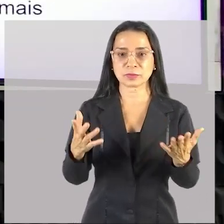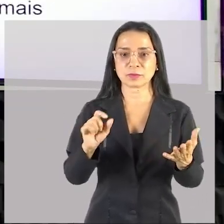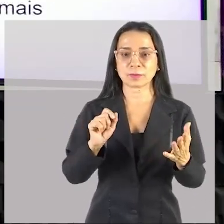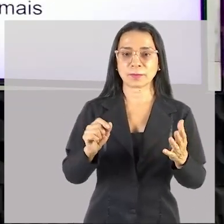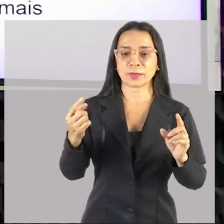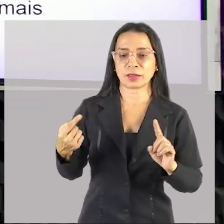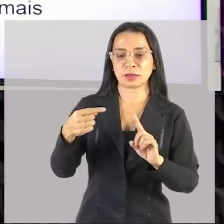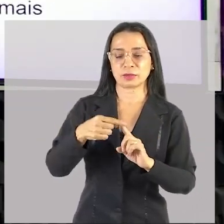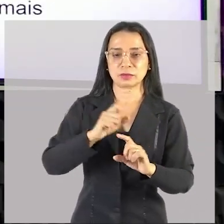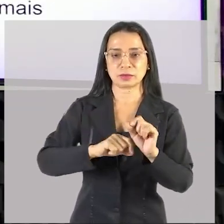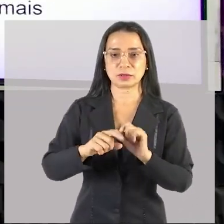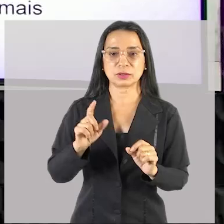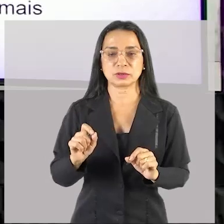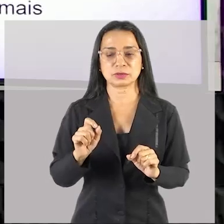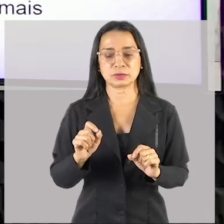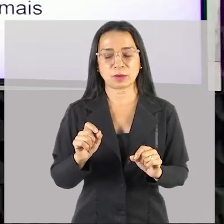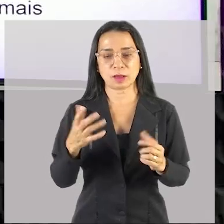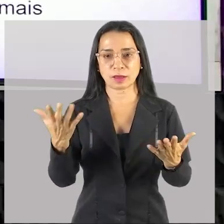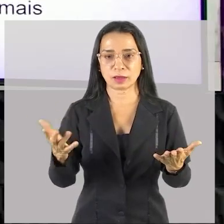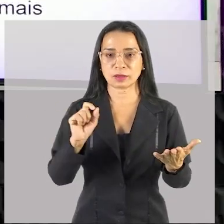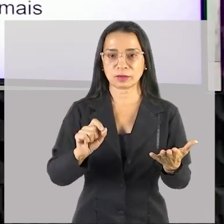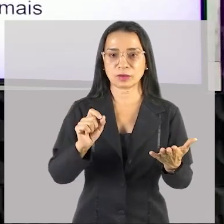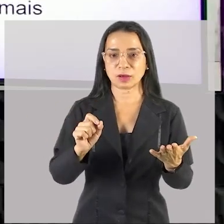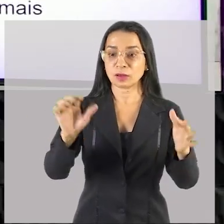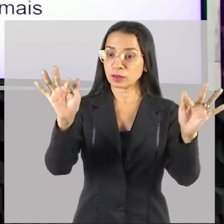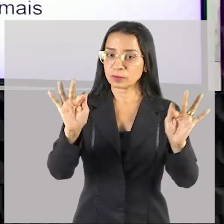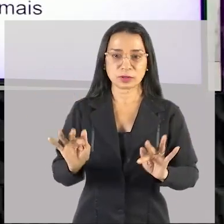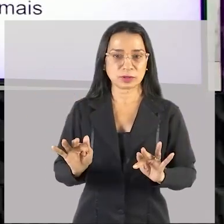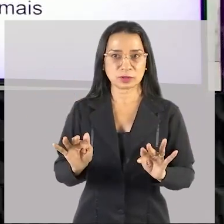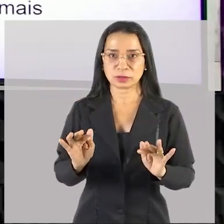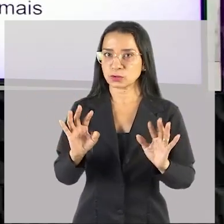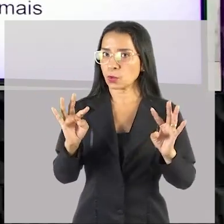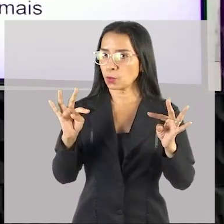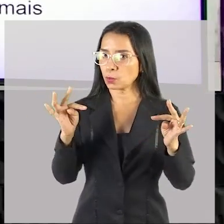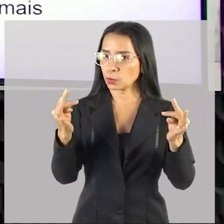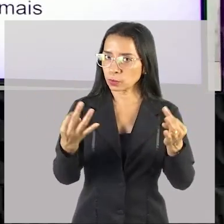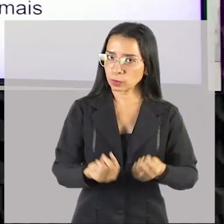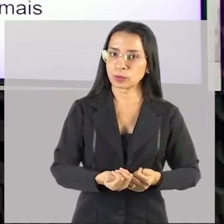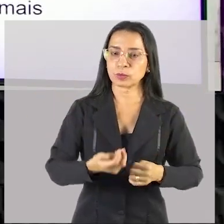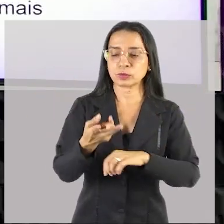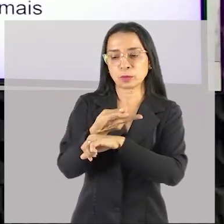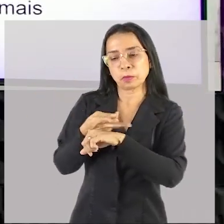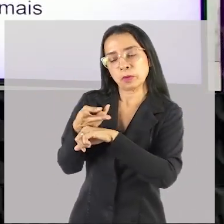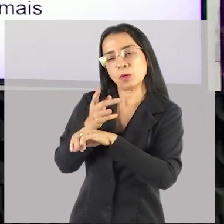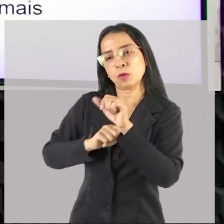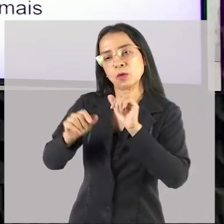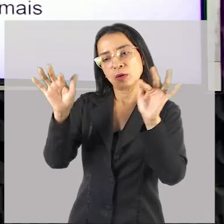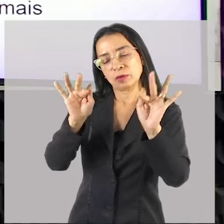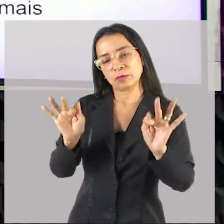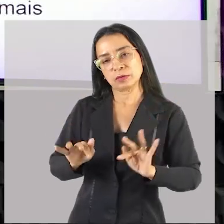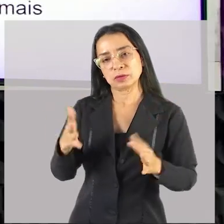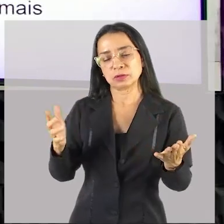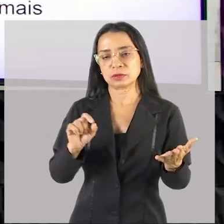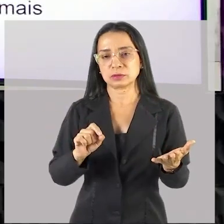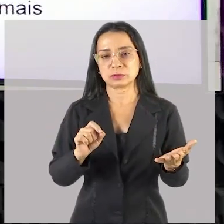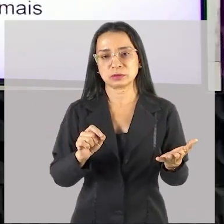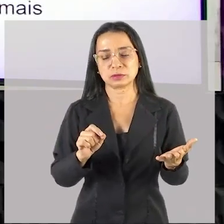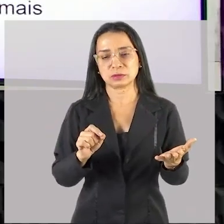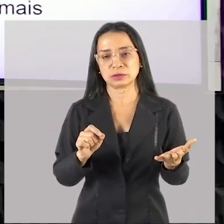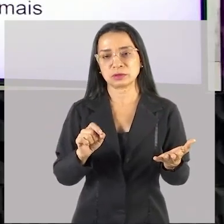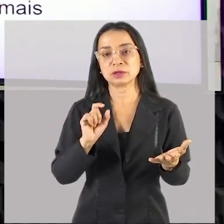resumidamente, essa é um dos aspectos da sua metafísica. E também